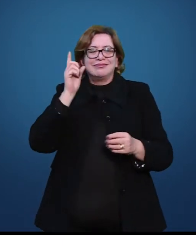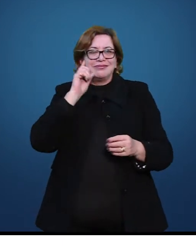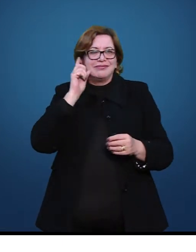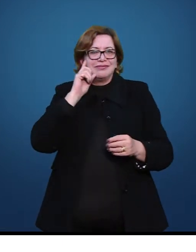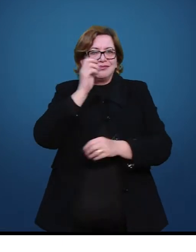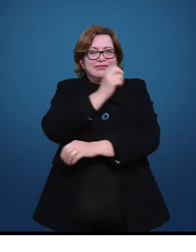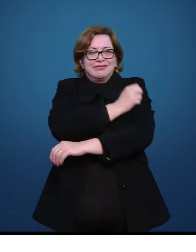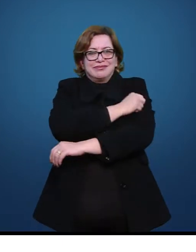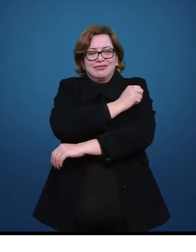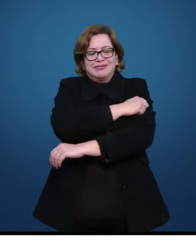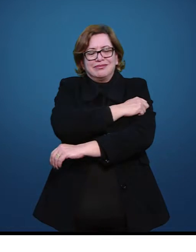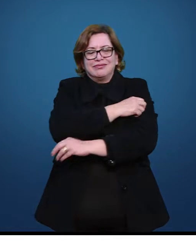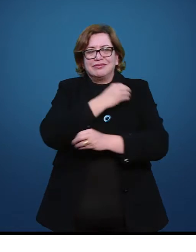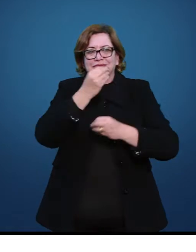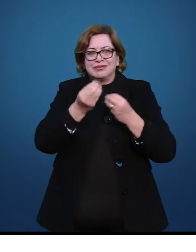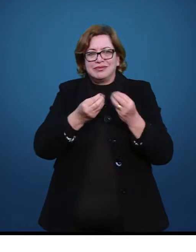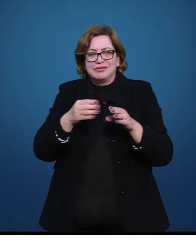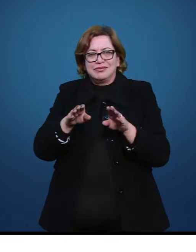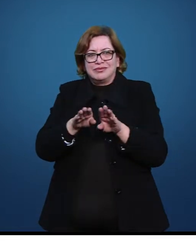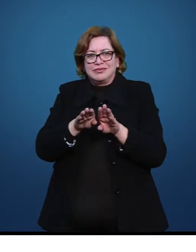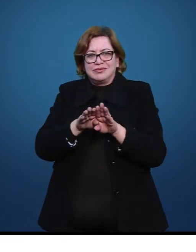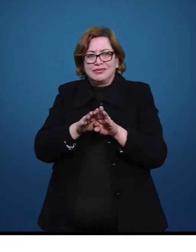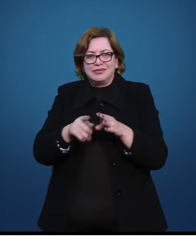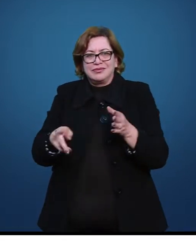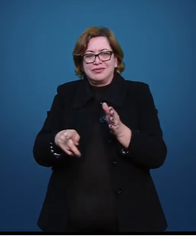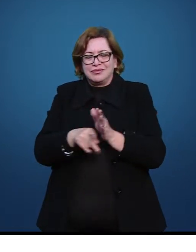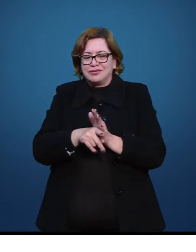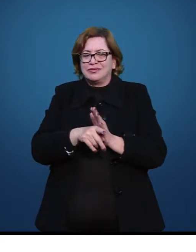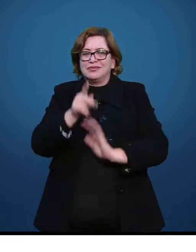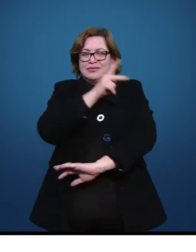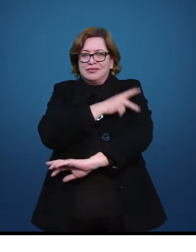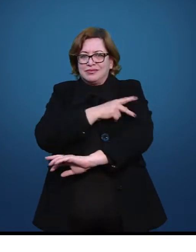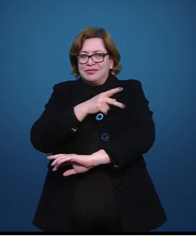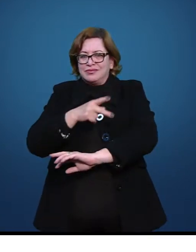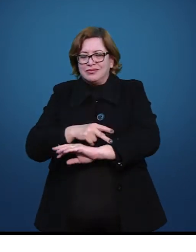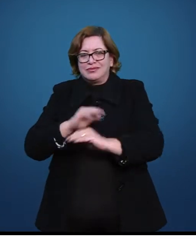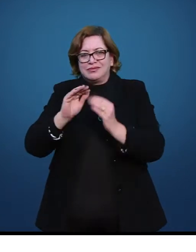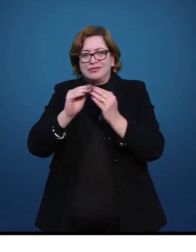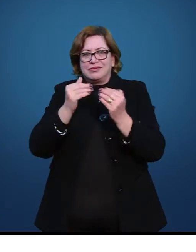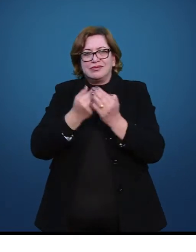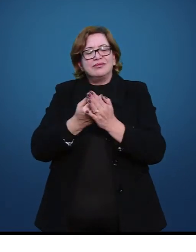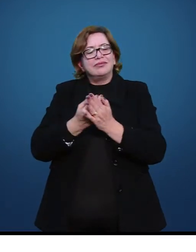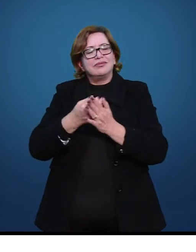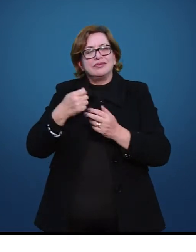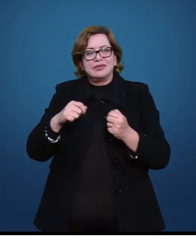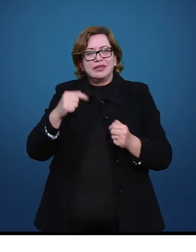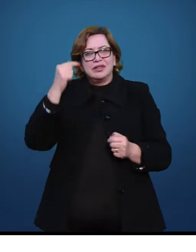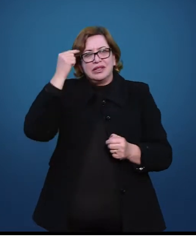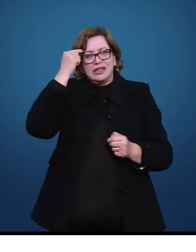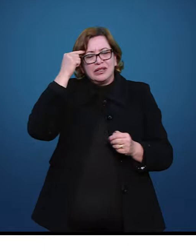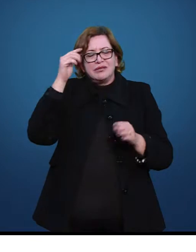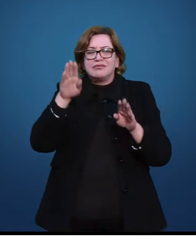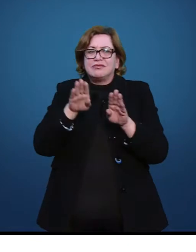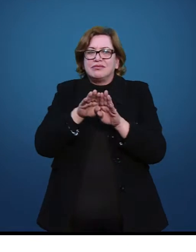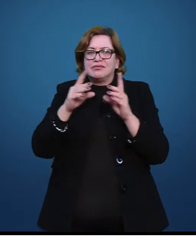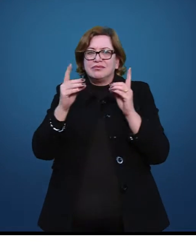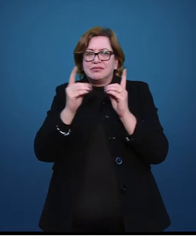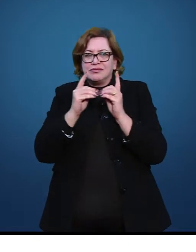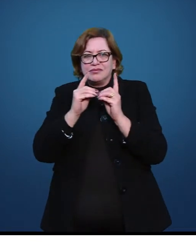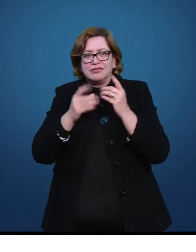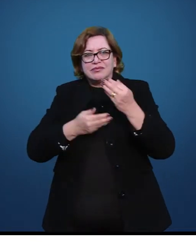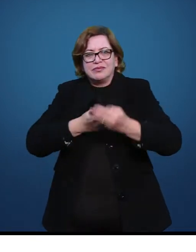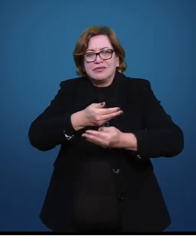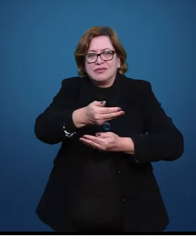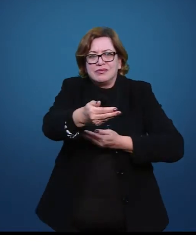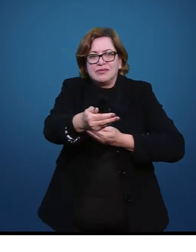dos alunos, dos professores e do mecanismo da proposta pedagógica, nós temos que pensar também na didática